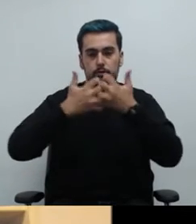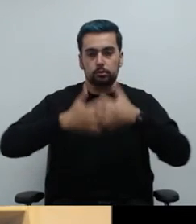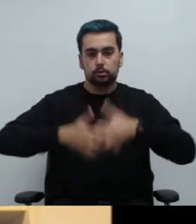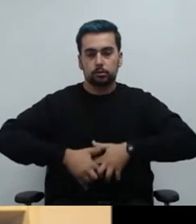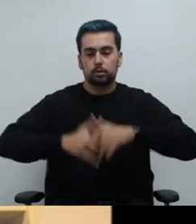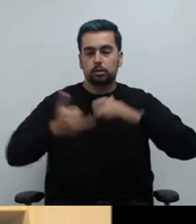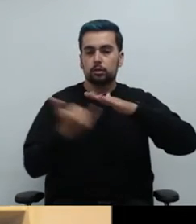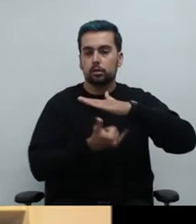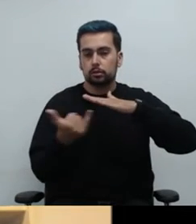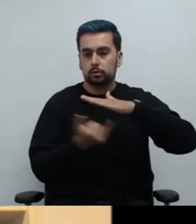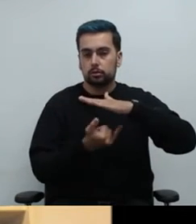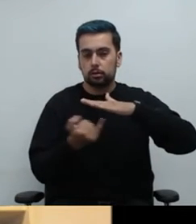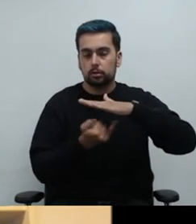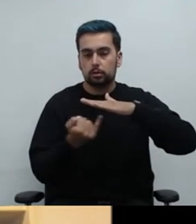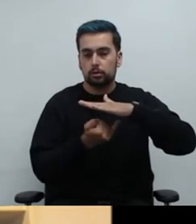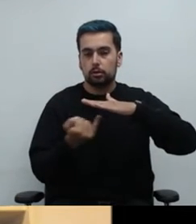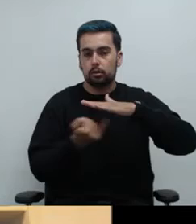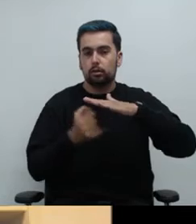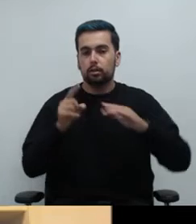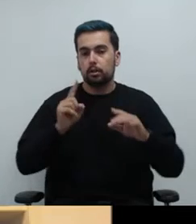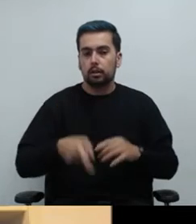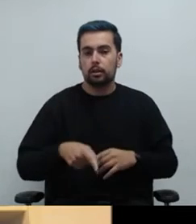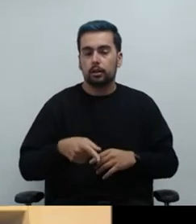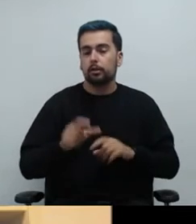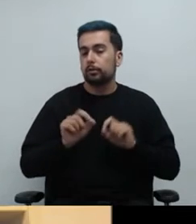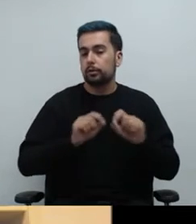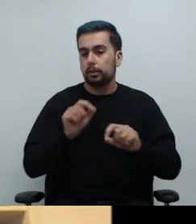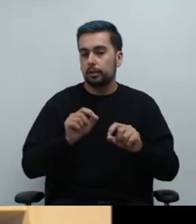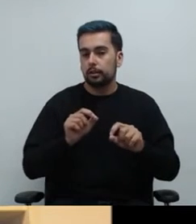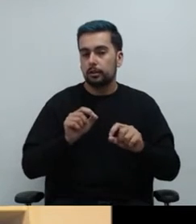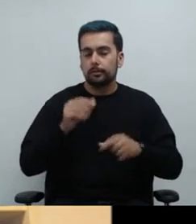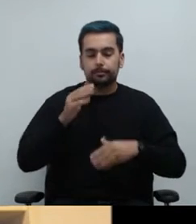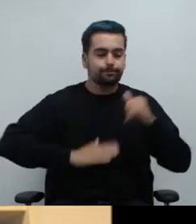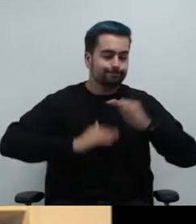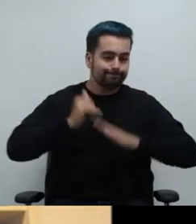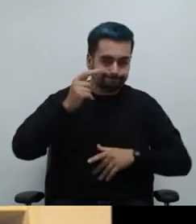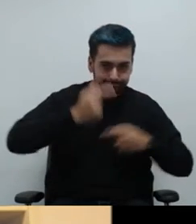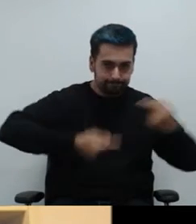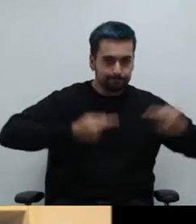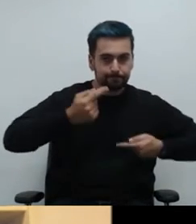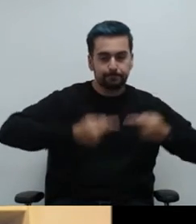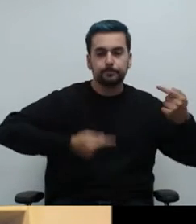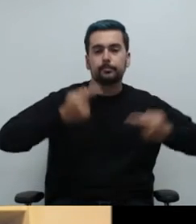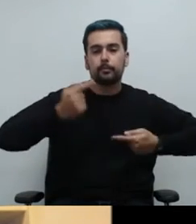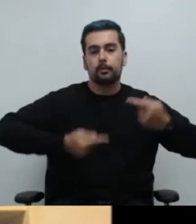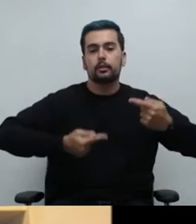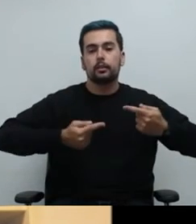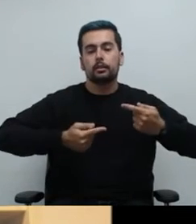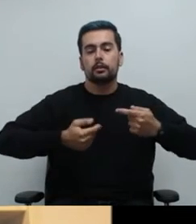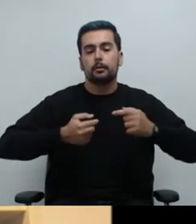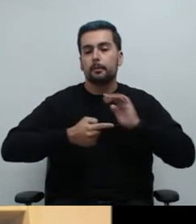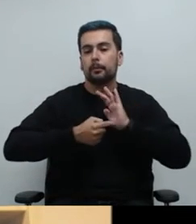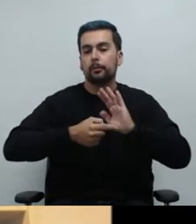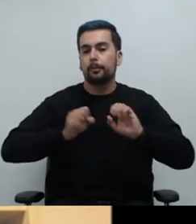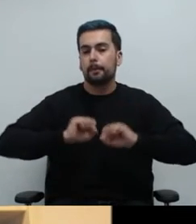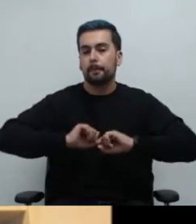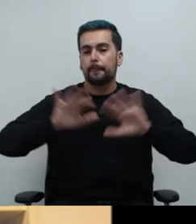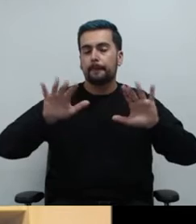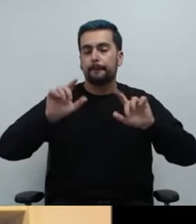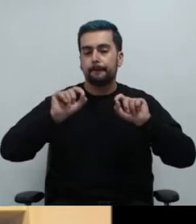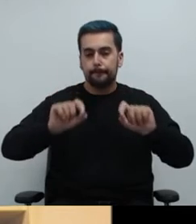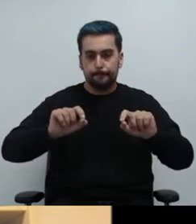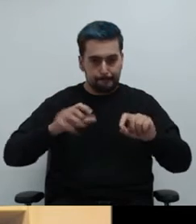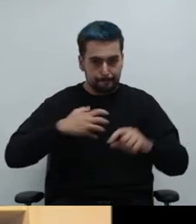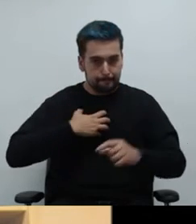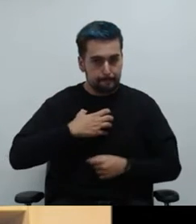das instituições são também práticas políticas. Essas práticas políticas se revelam na